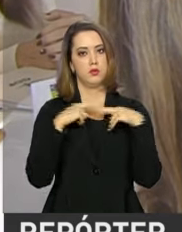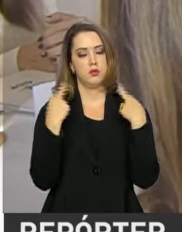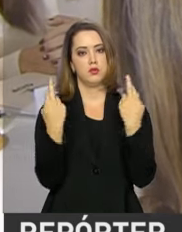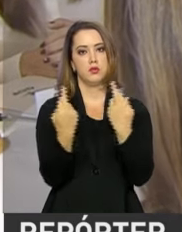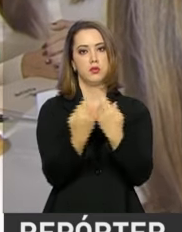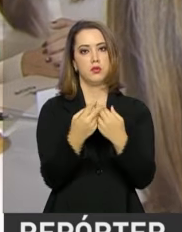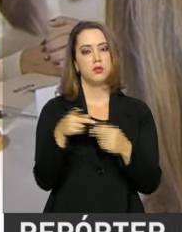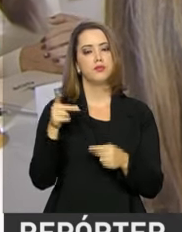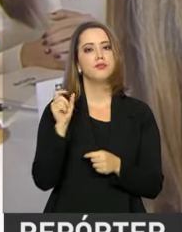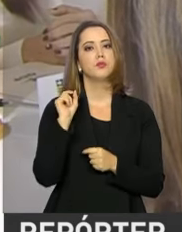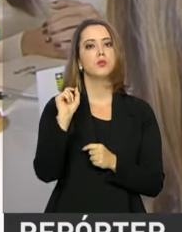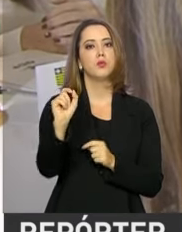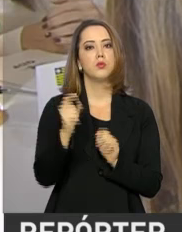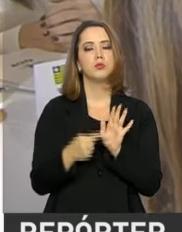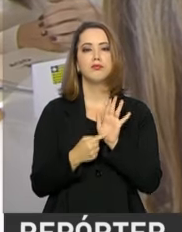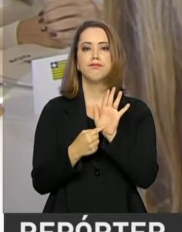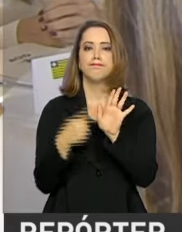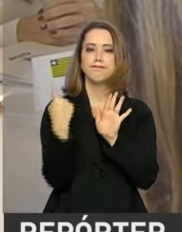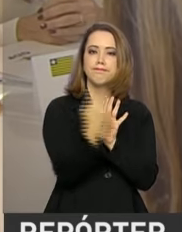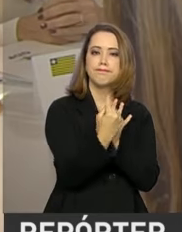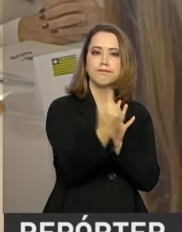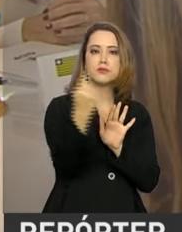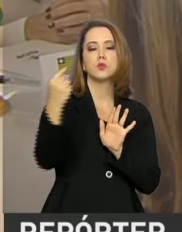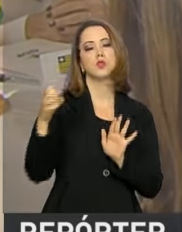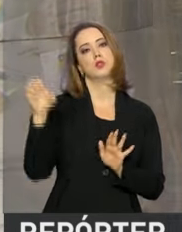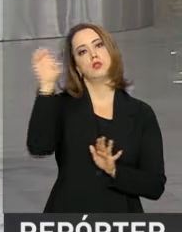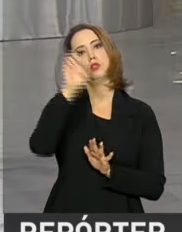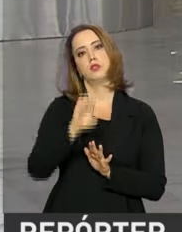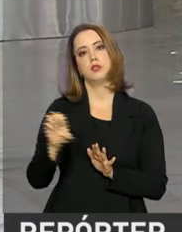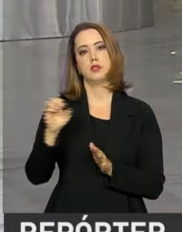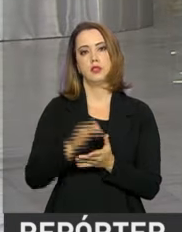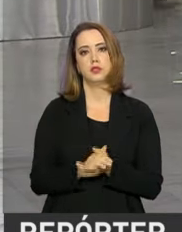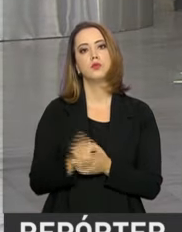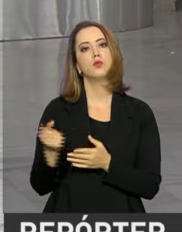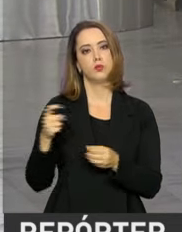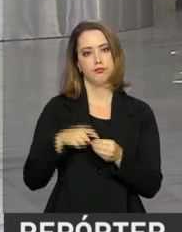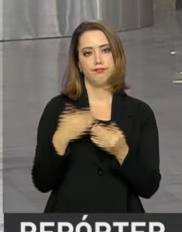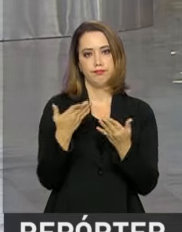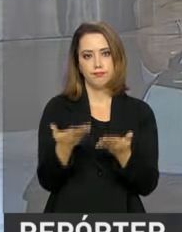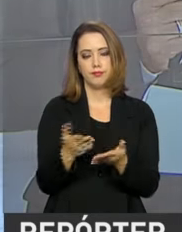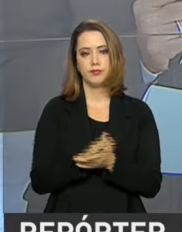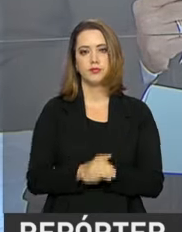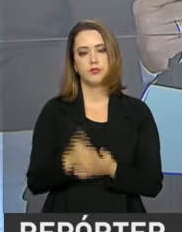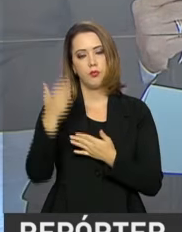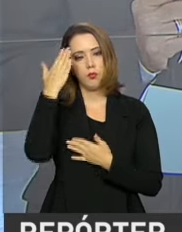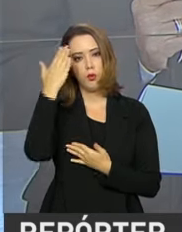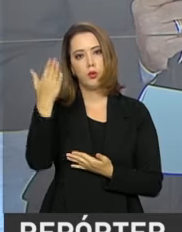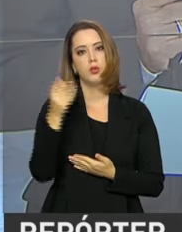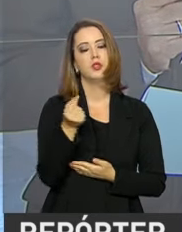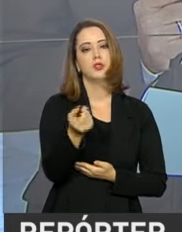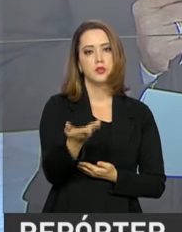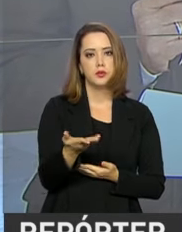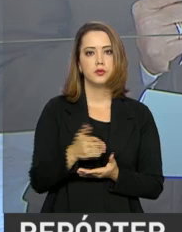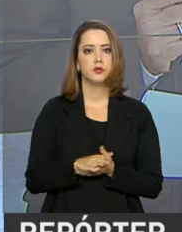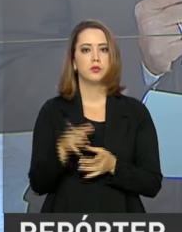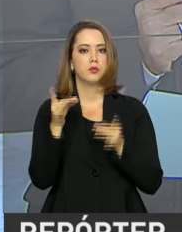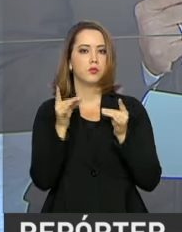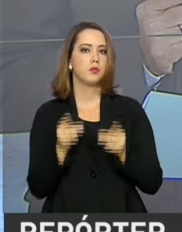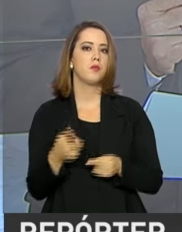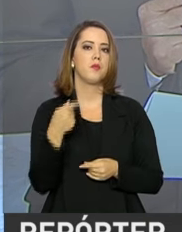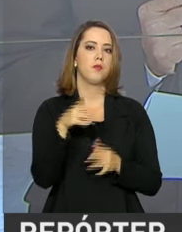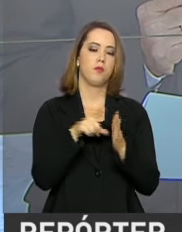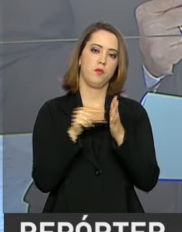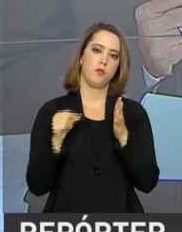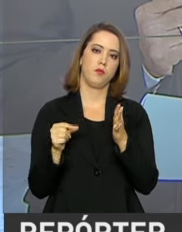consideração aspectos de cada estado. Voltamos com você no estúdio, Leandro. Obrigado, Paulo, pelas suas informações aí do Palácio